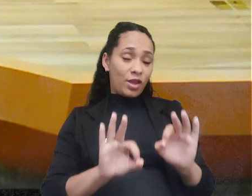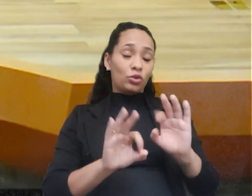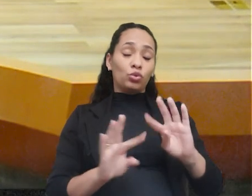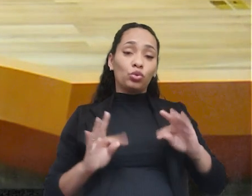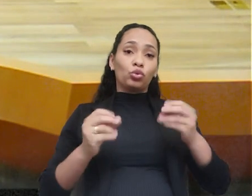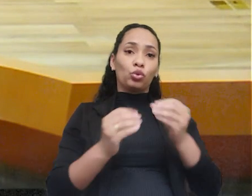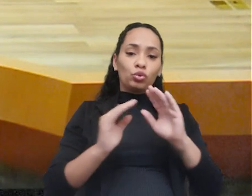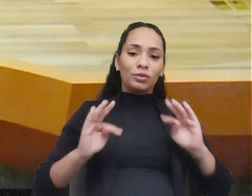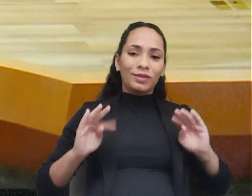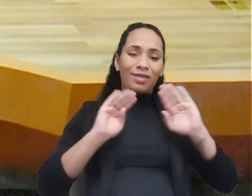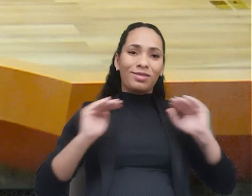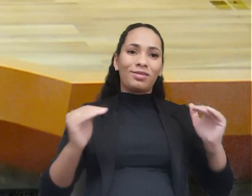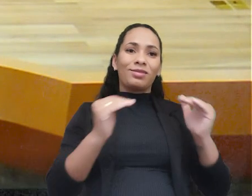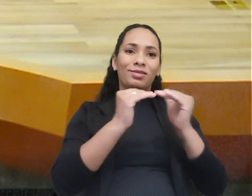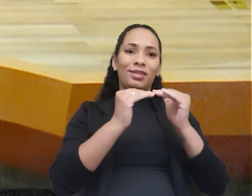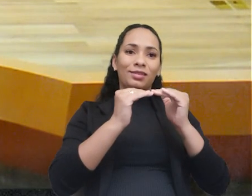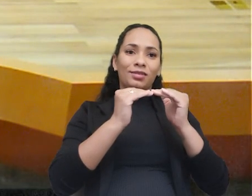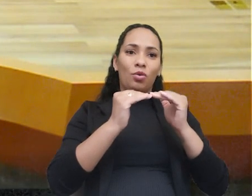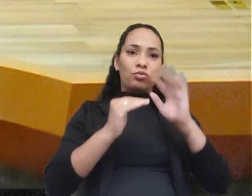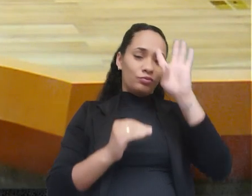proveram unânime.